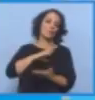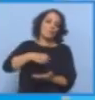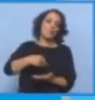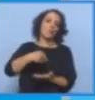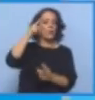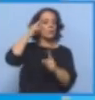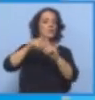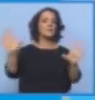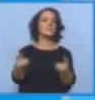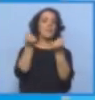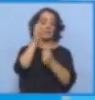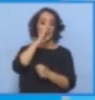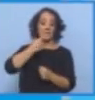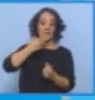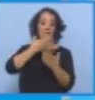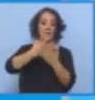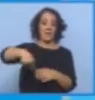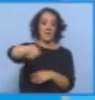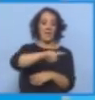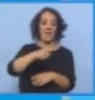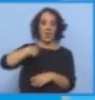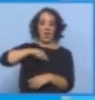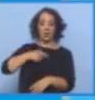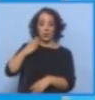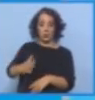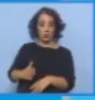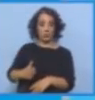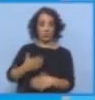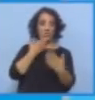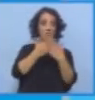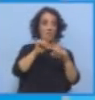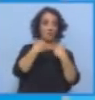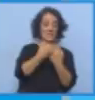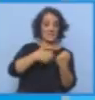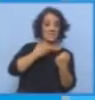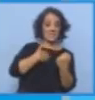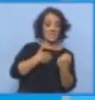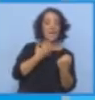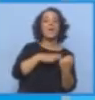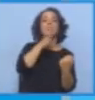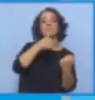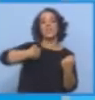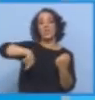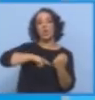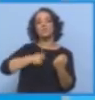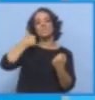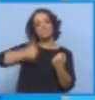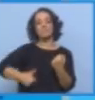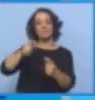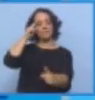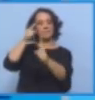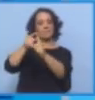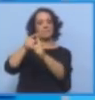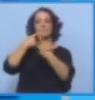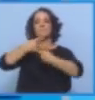continuamos a incomodar, se os justos continuam a incomodar a sociedade, é porque, de facto, a Igreja continua a levar a sua missão de